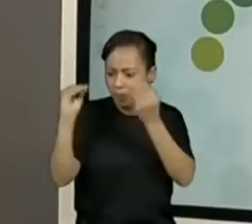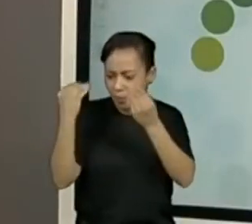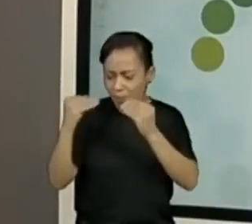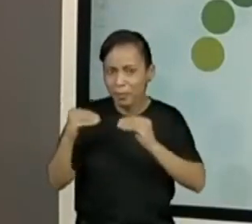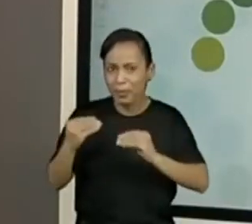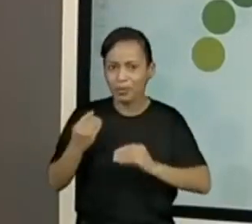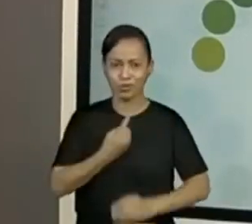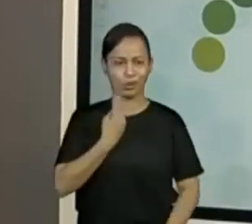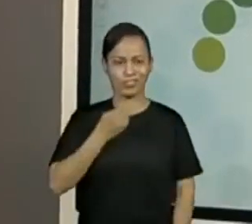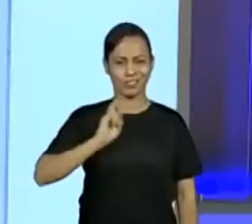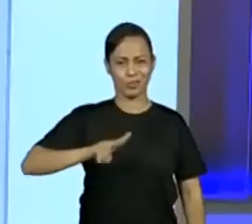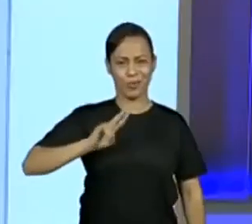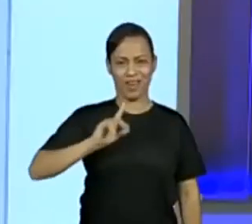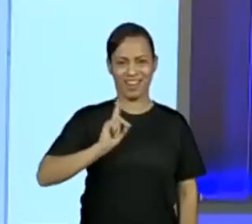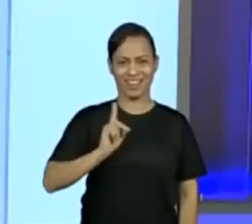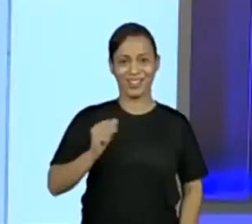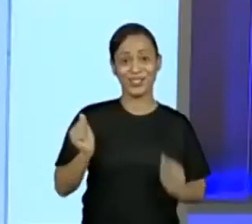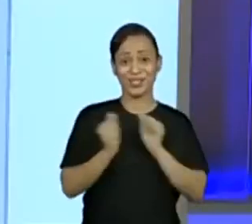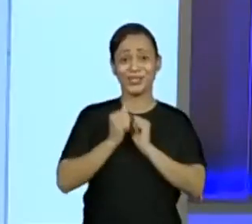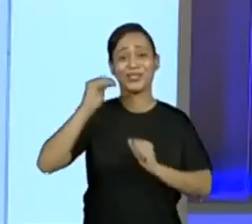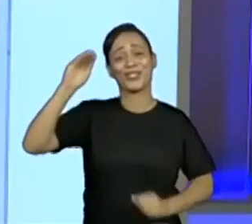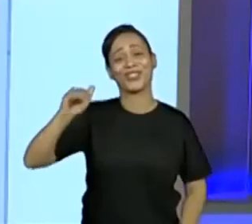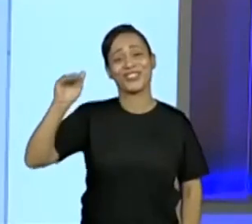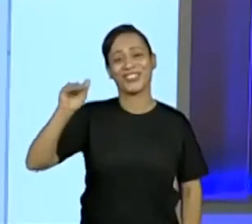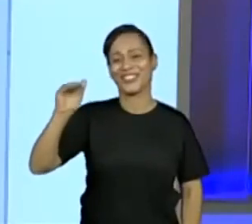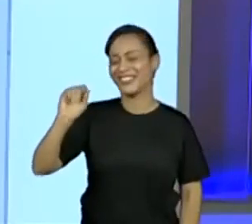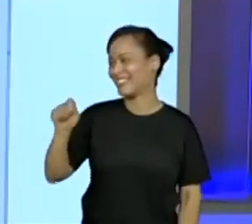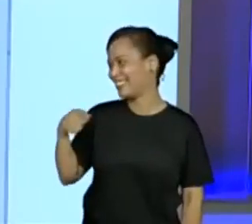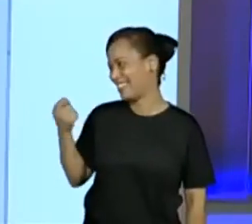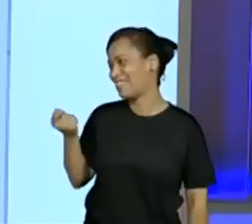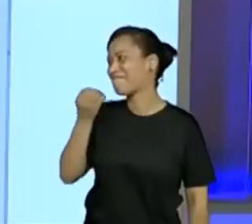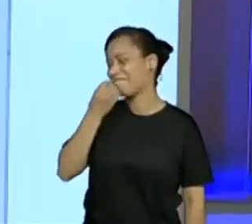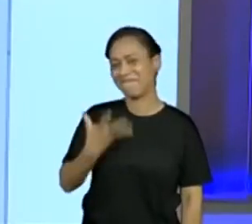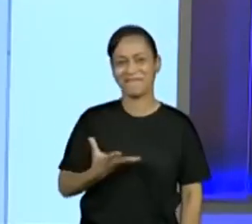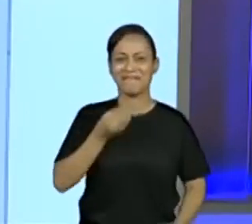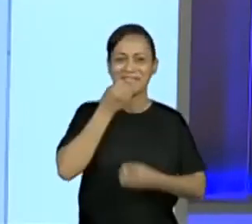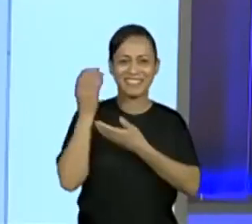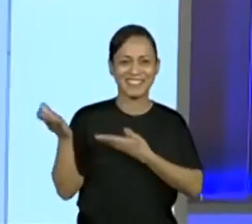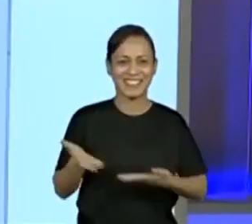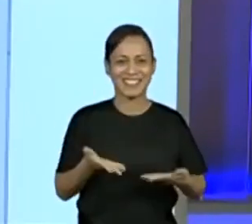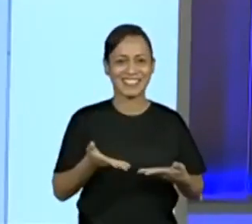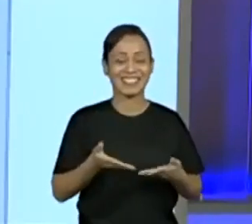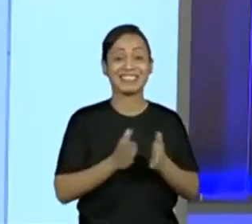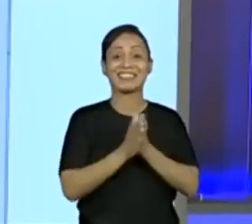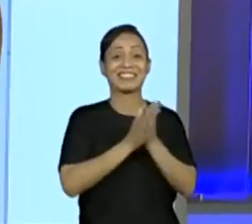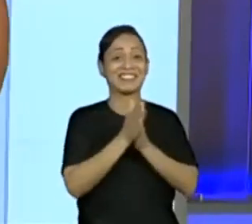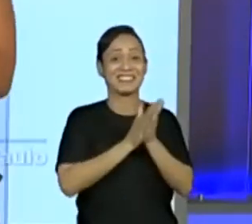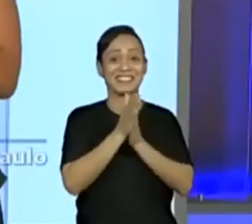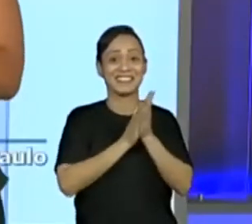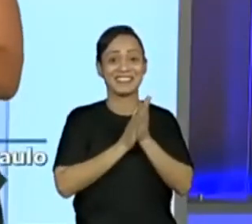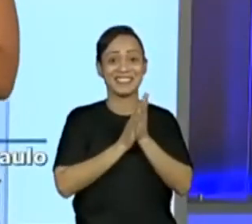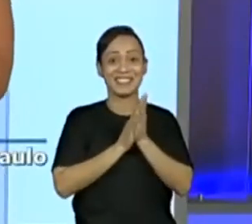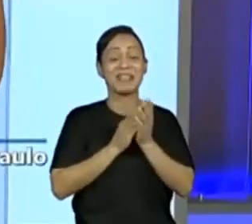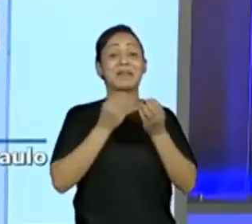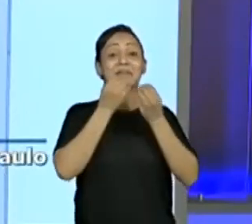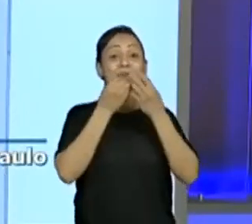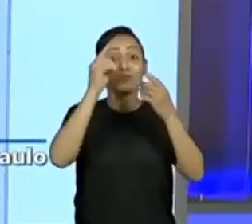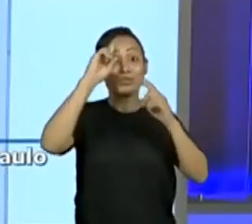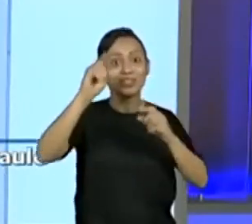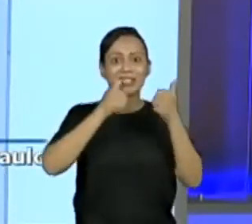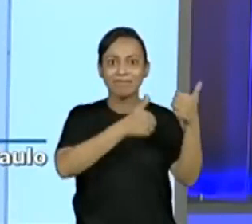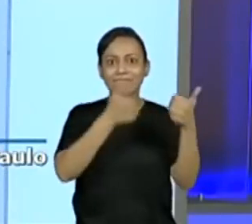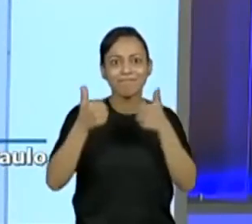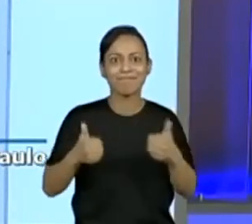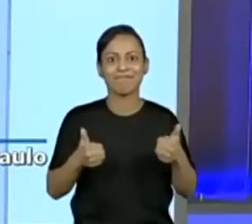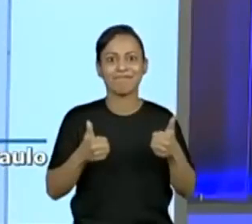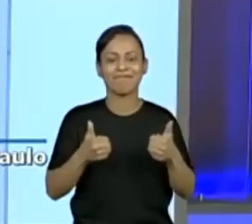essa aula. Quem está comigo? Professora Joyce, bem-vinda, viu? Obrigada, bom dia, galera do segundo ano. Tudo bom com